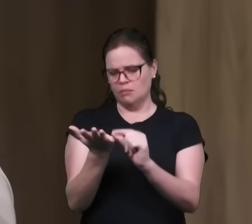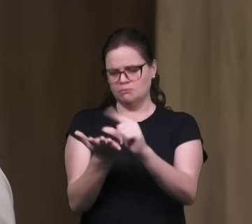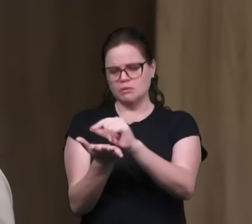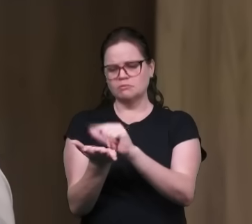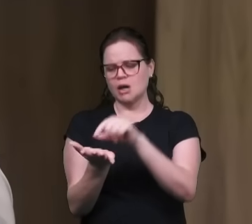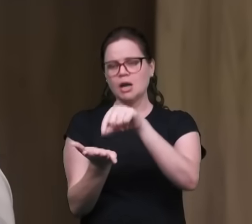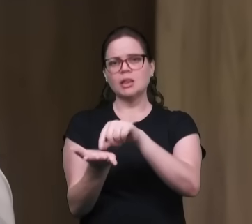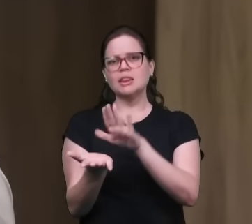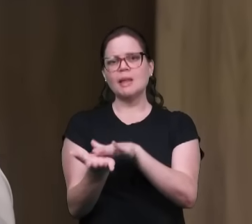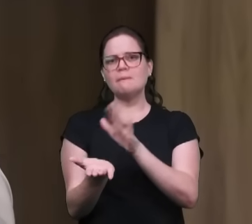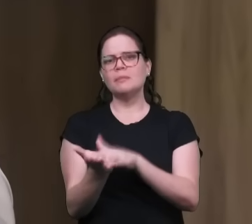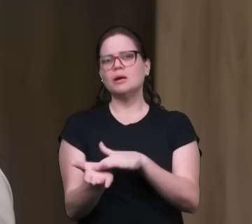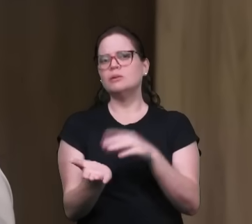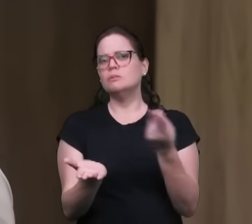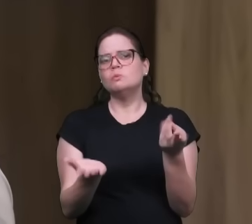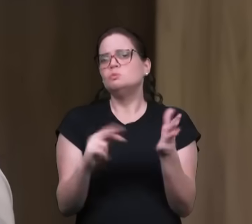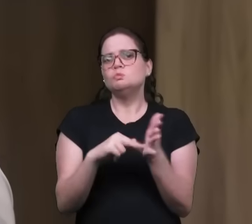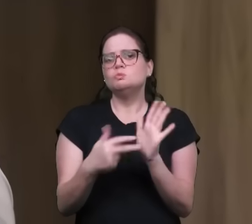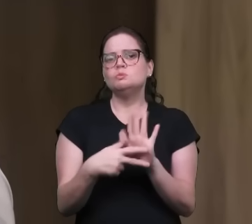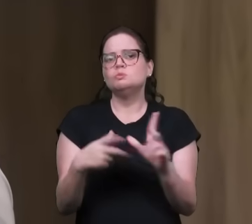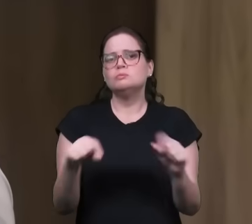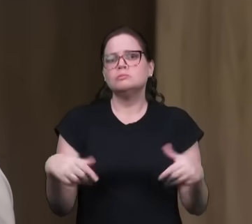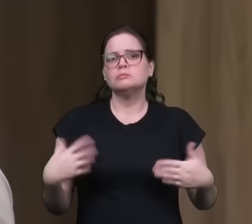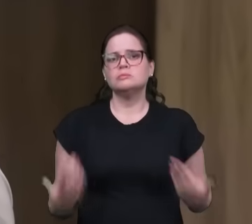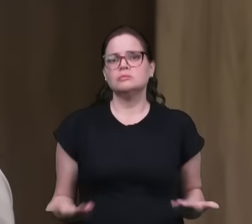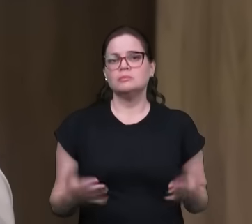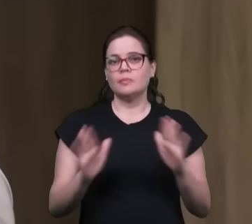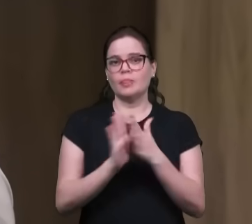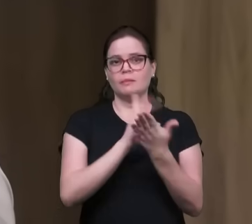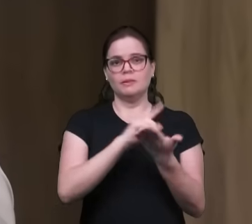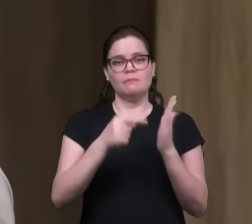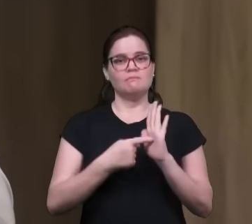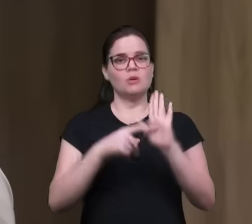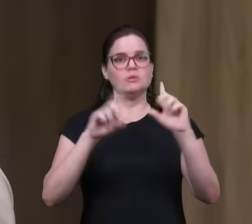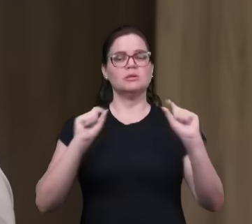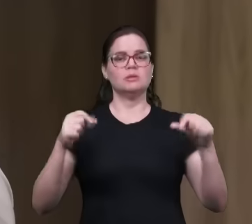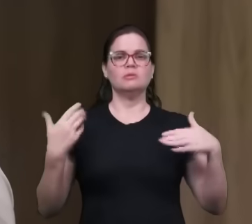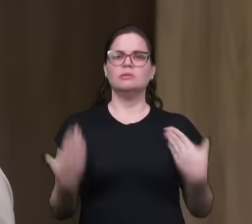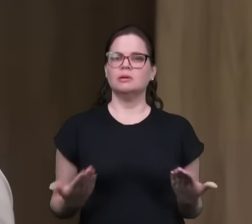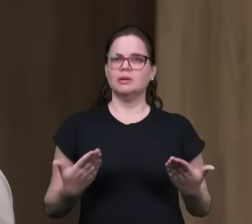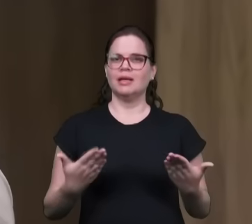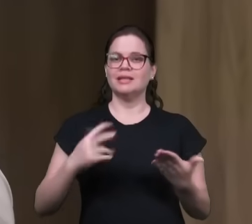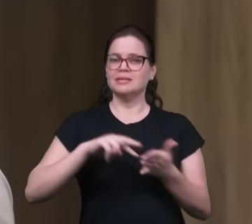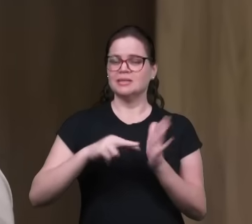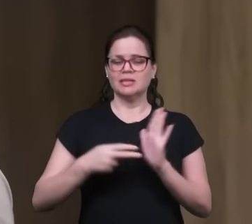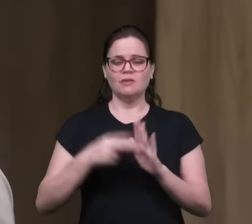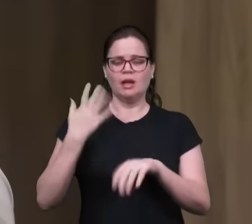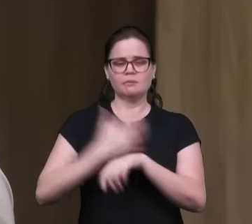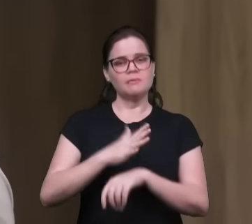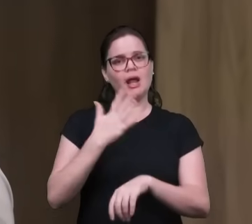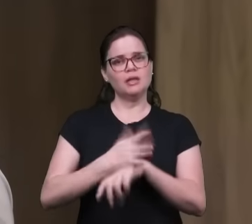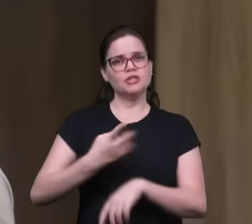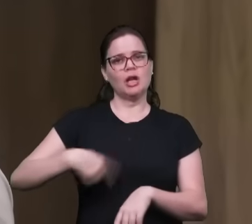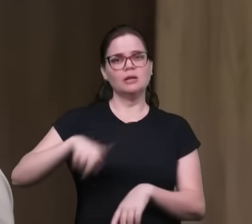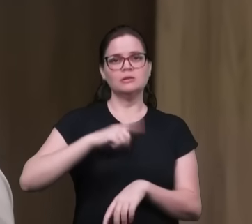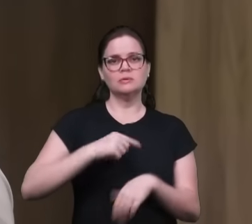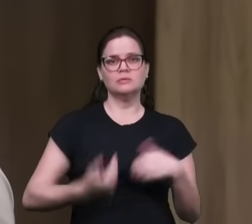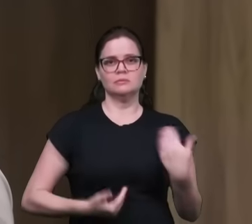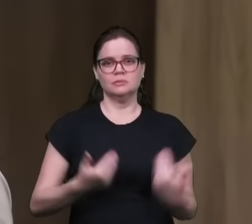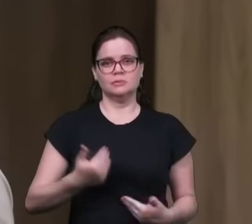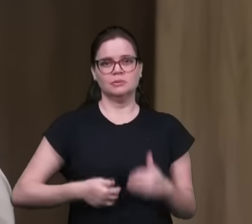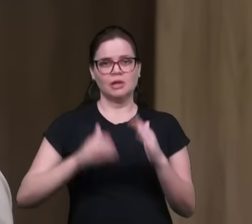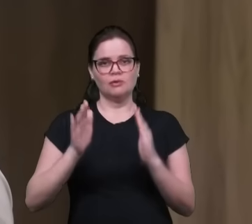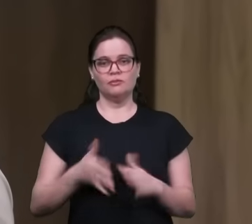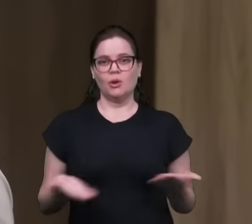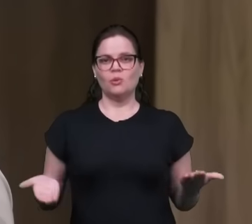que significa isso? O que a palavra de Deus está mostrando no sentido prático disso aí para a igreja hoje, para a